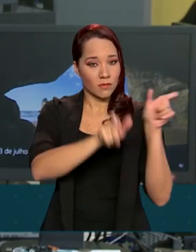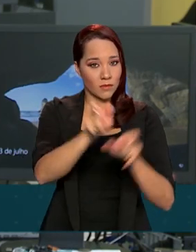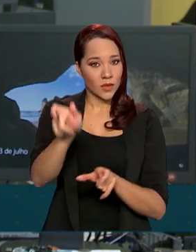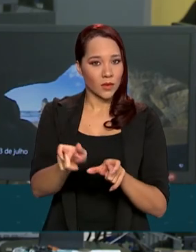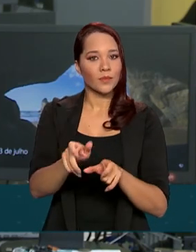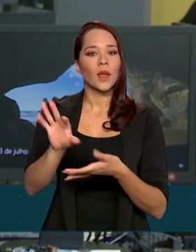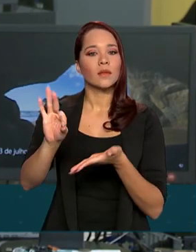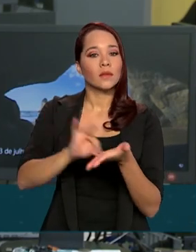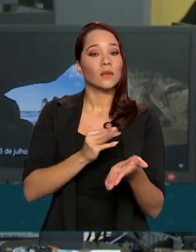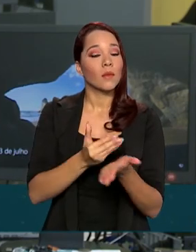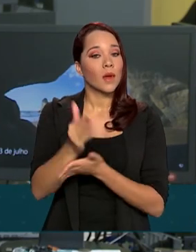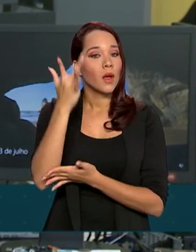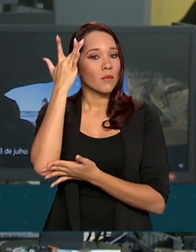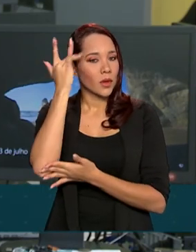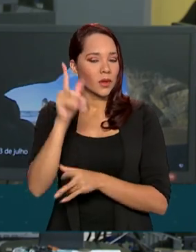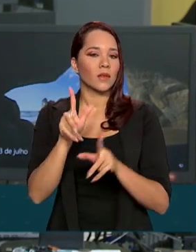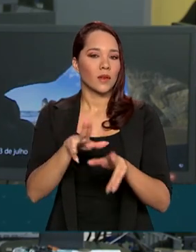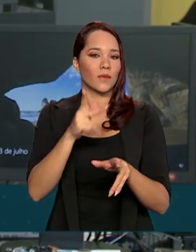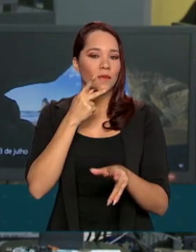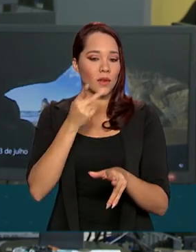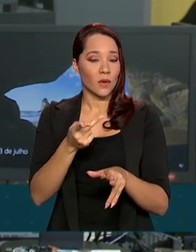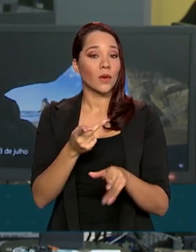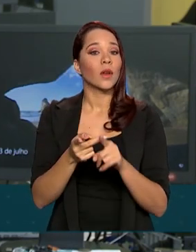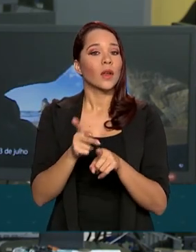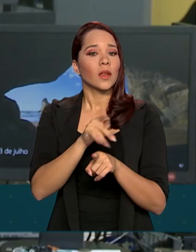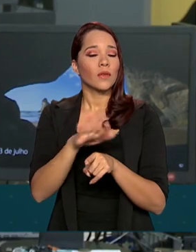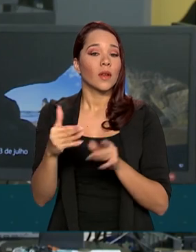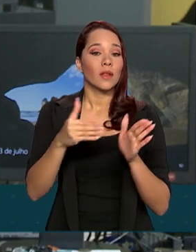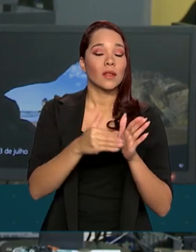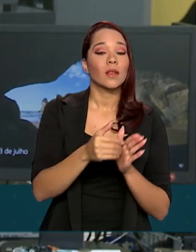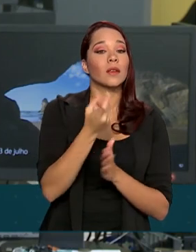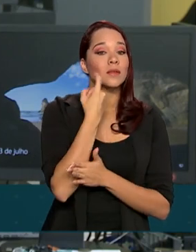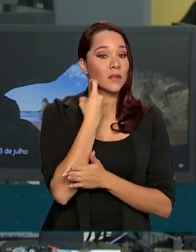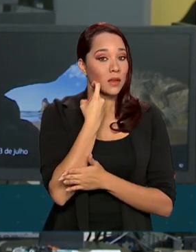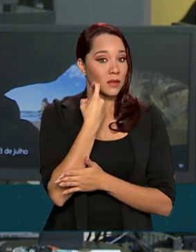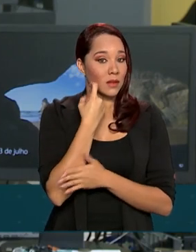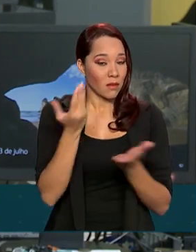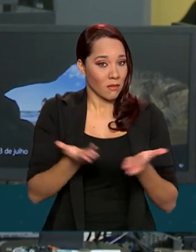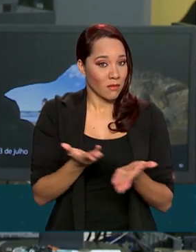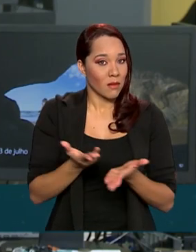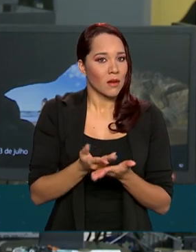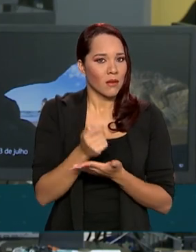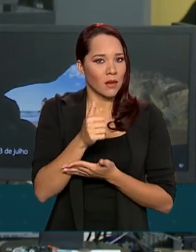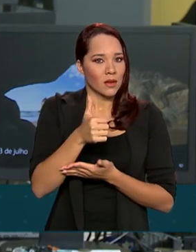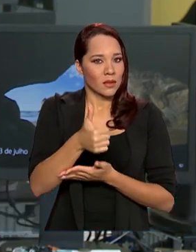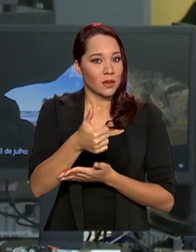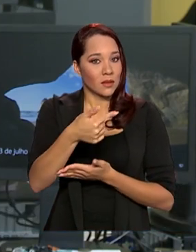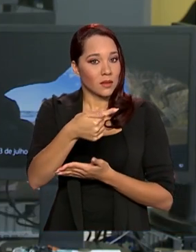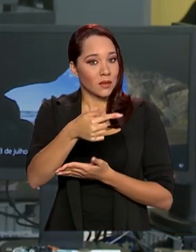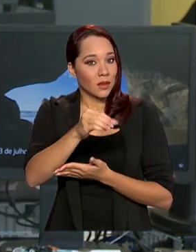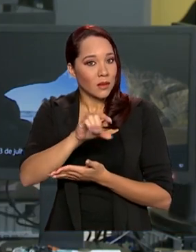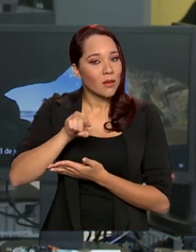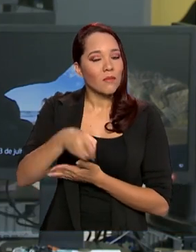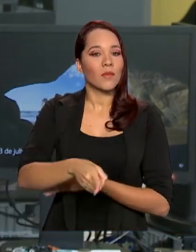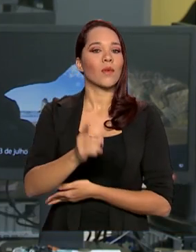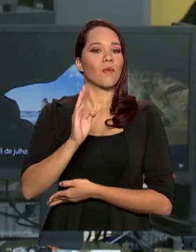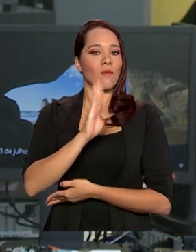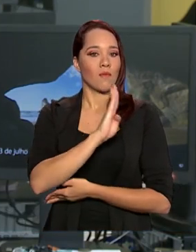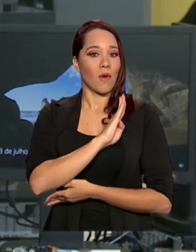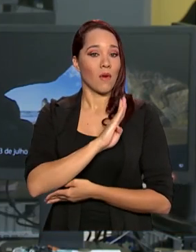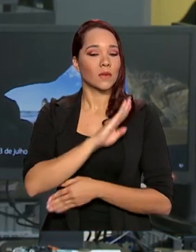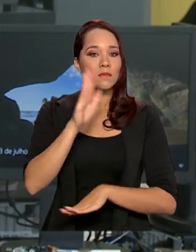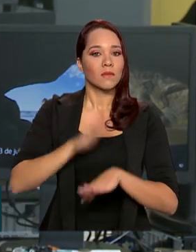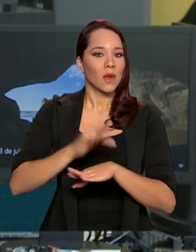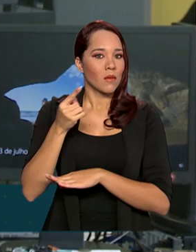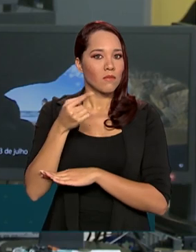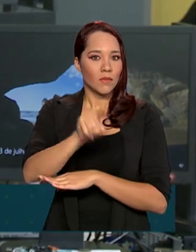inscrições começam amanhã, como você falou, Renata, e vão até essa sexta-feira. São quase 170 mil bolsas em mais de mil